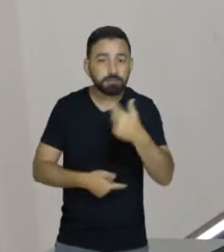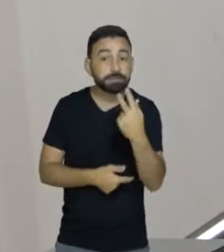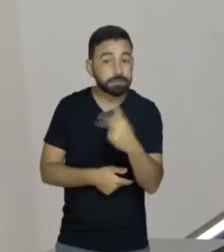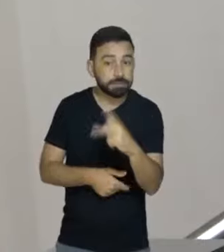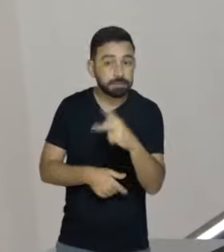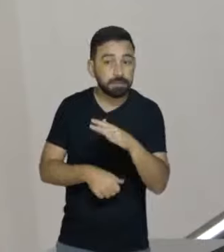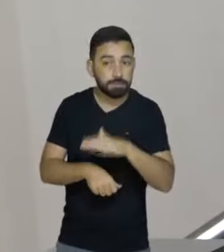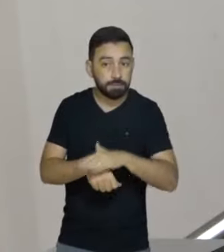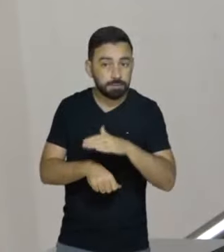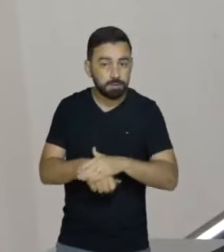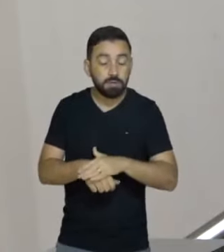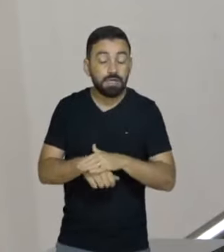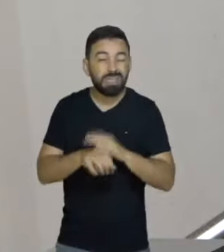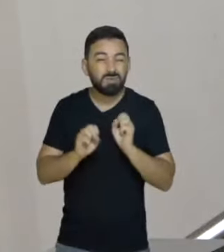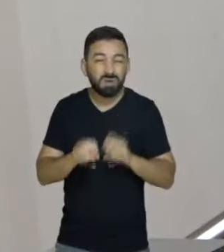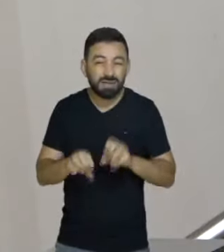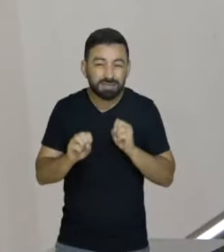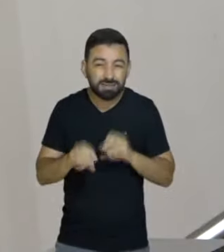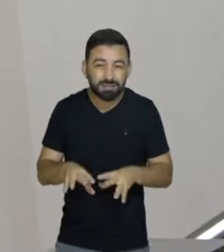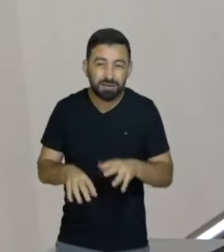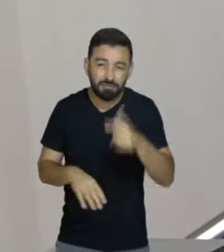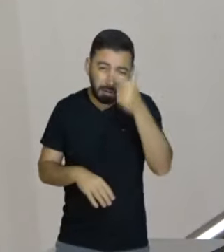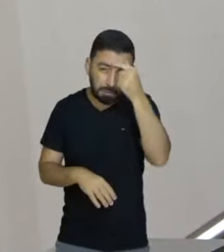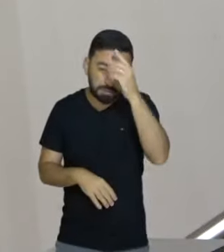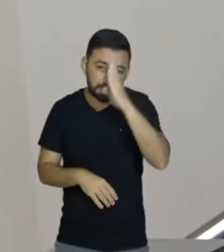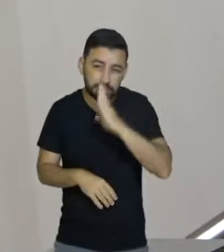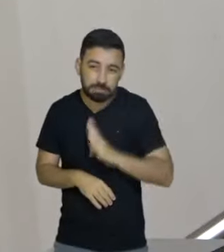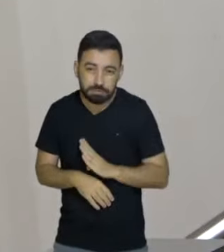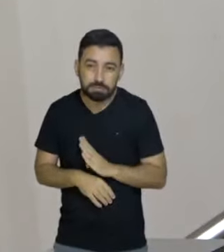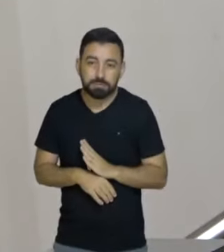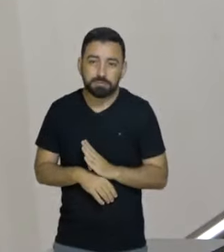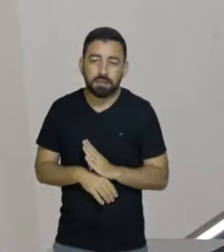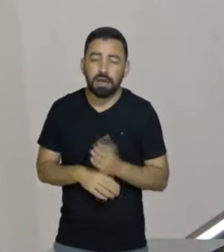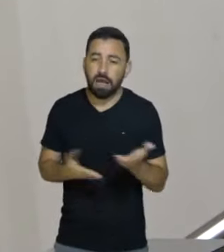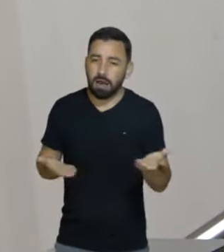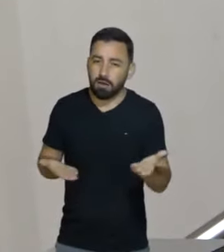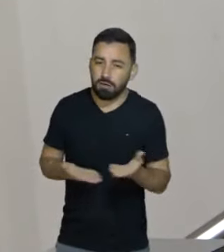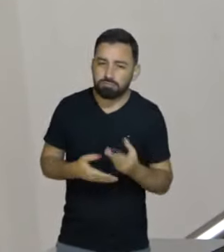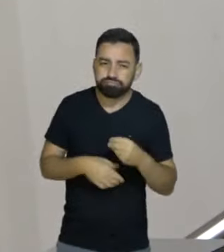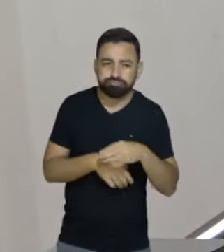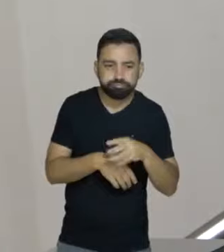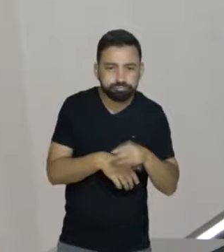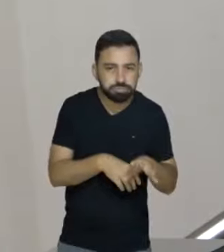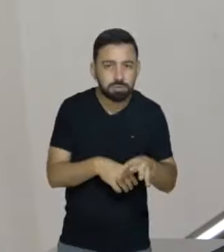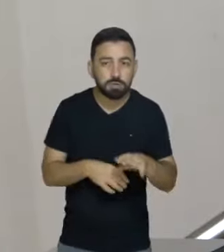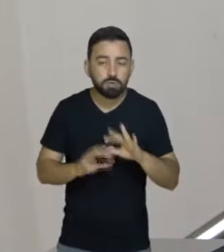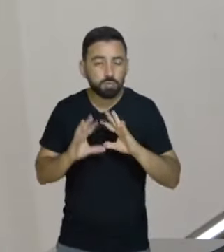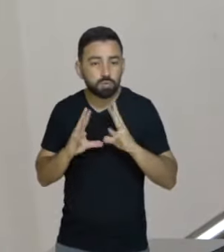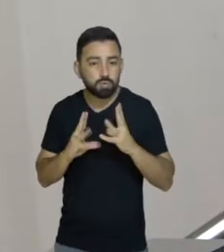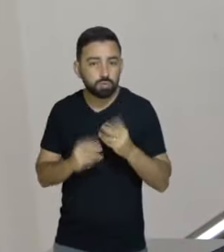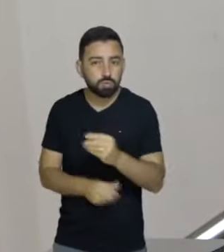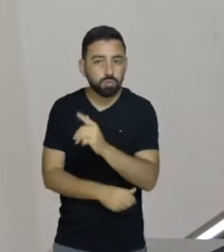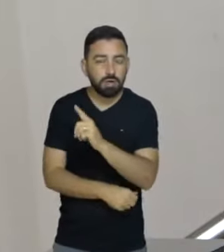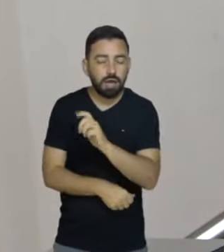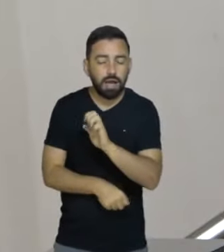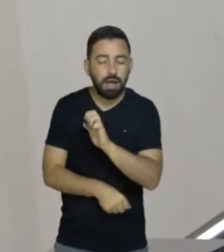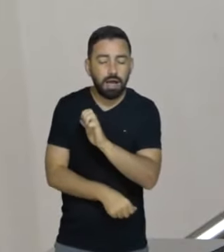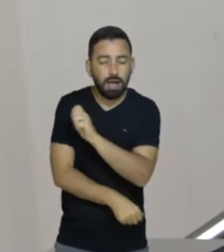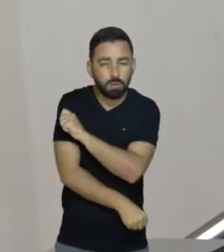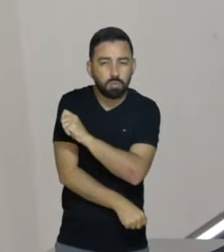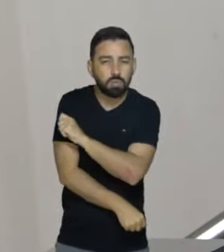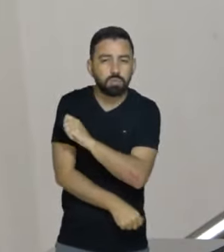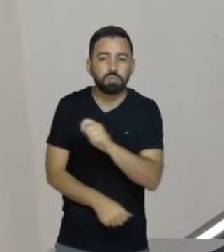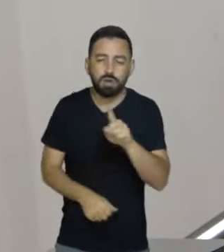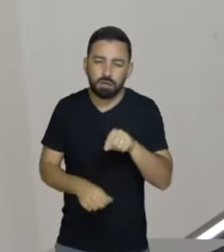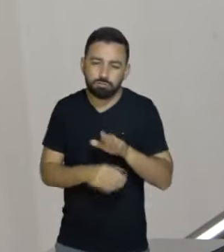na área da educação, universidade gratuita, que agora está aí levando também para os nossos estudantes esse importante projeto. Então,